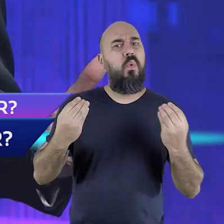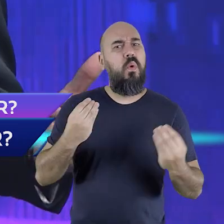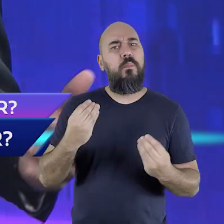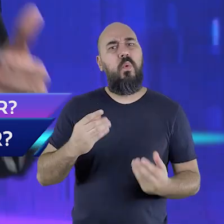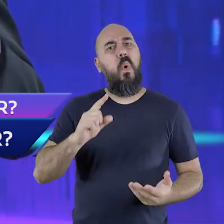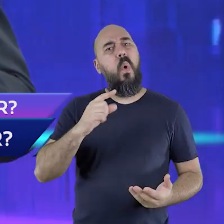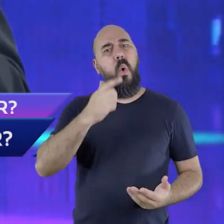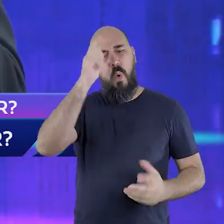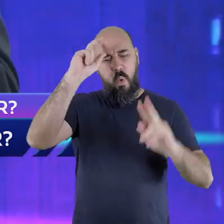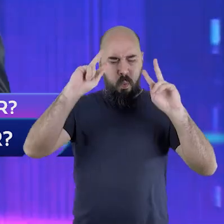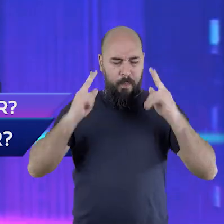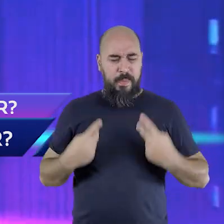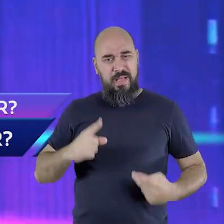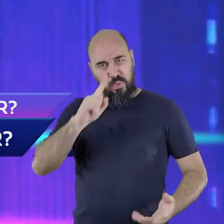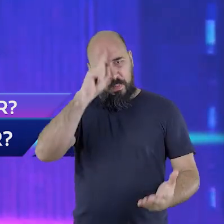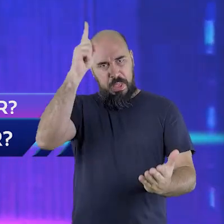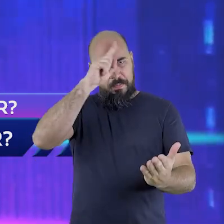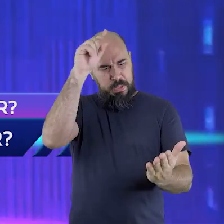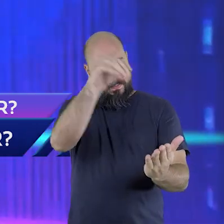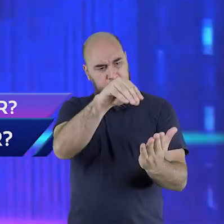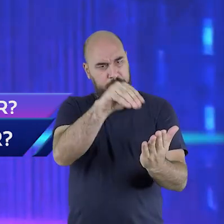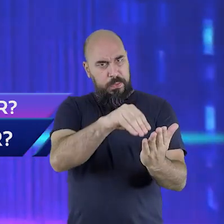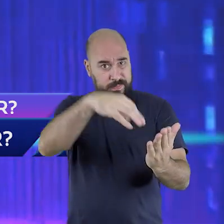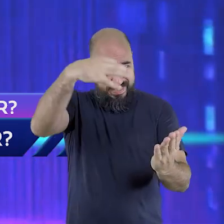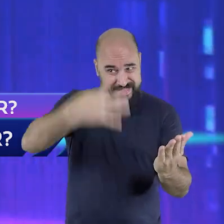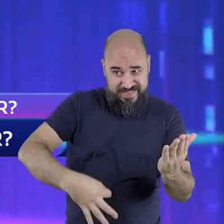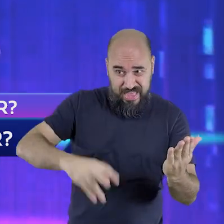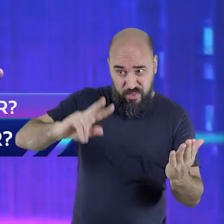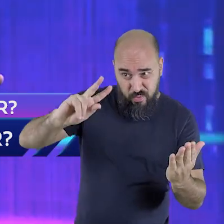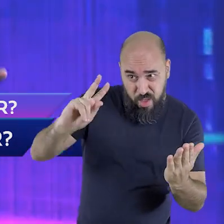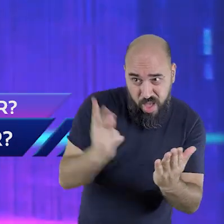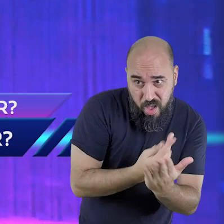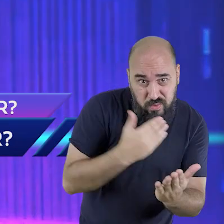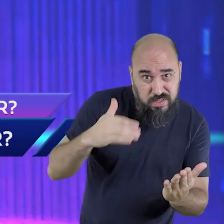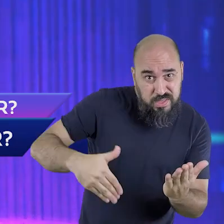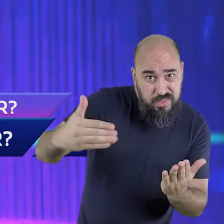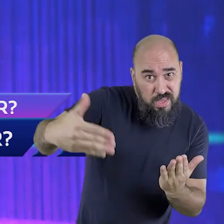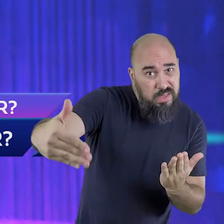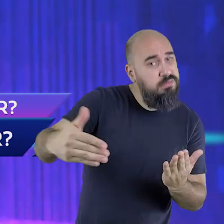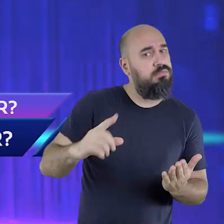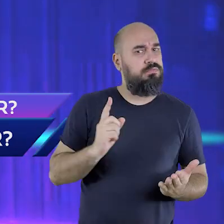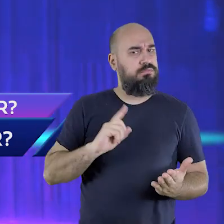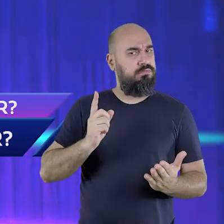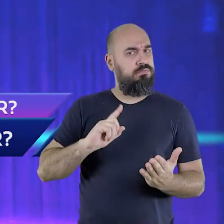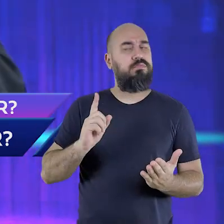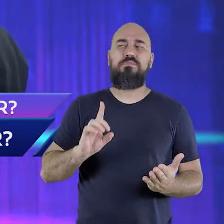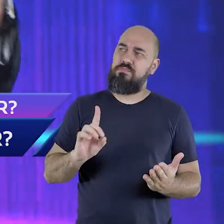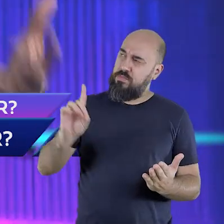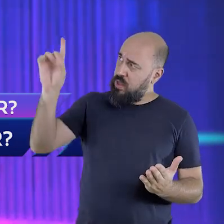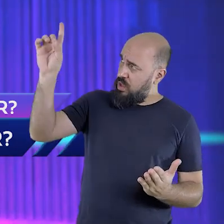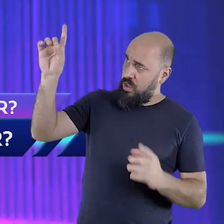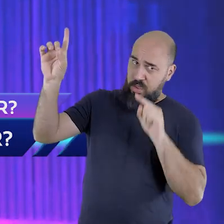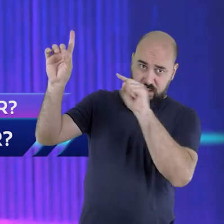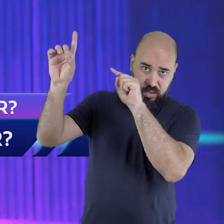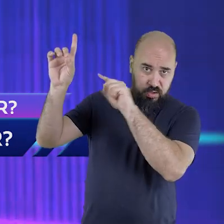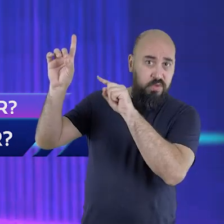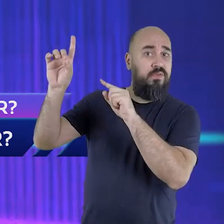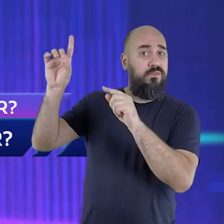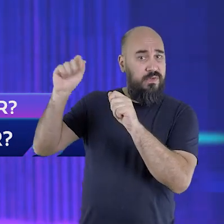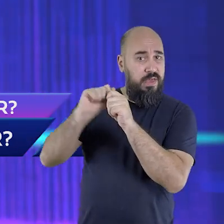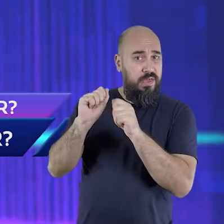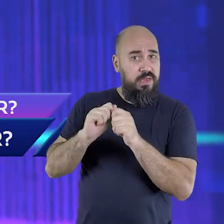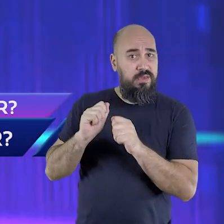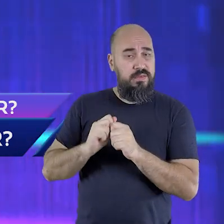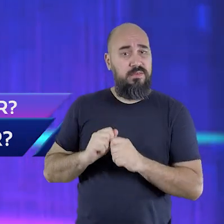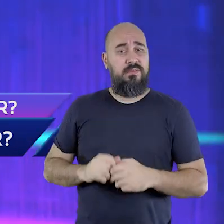acertasse tanto quanto os profetas bíblicos acertam. Porque eles não falam daquilo que eles acham, eles não falam daquilo que eles pensam, mas